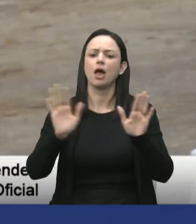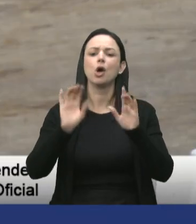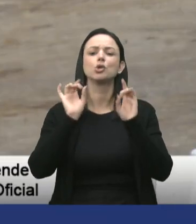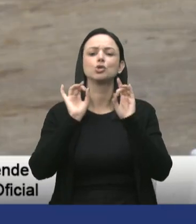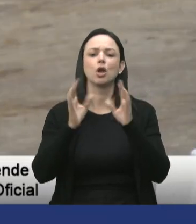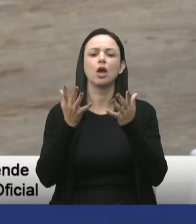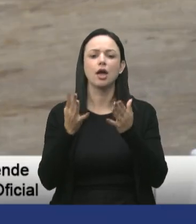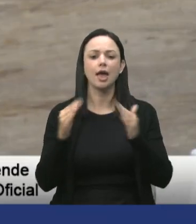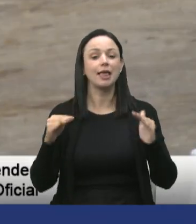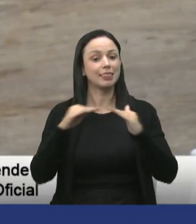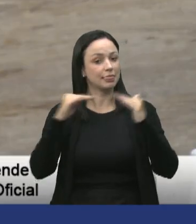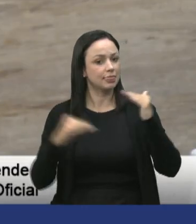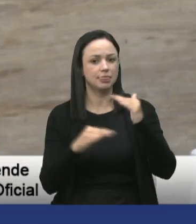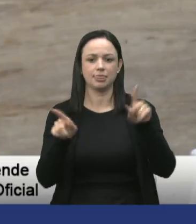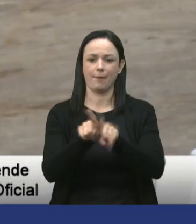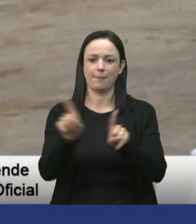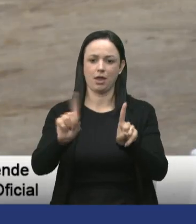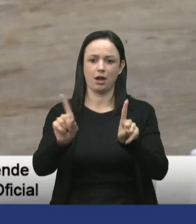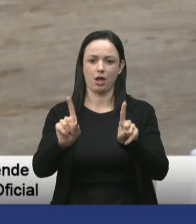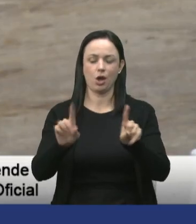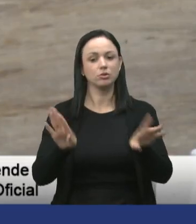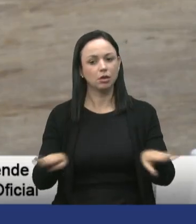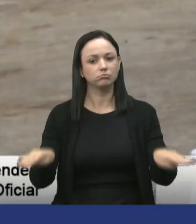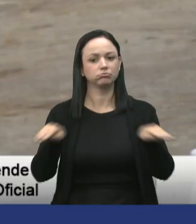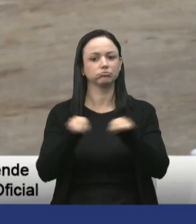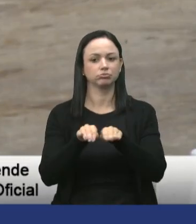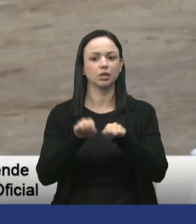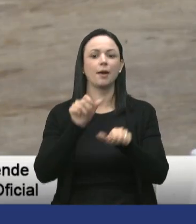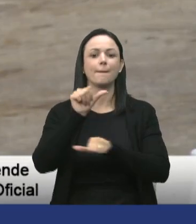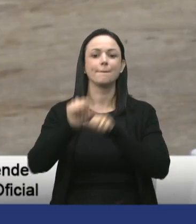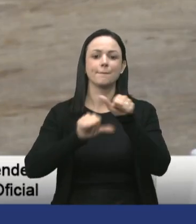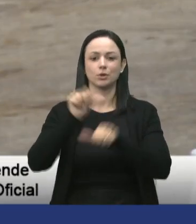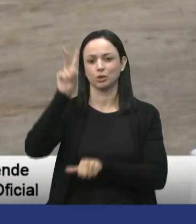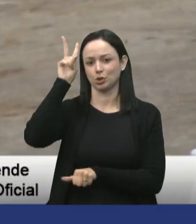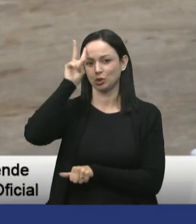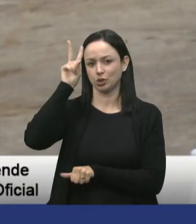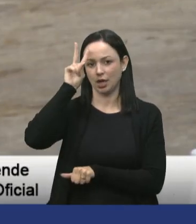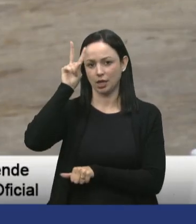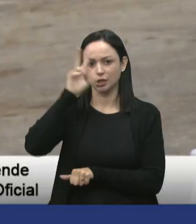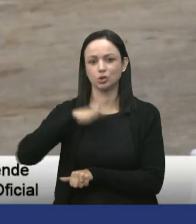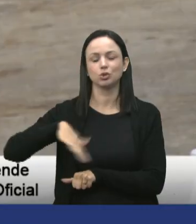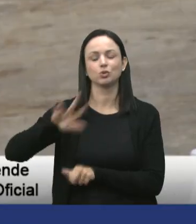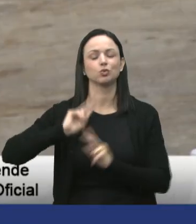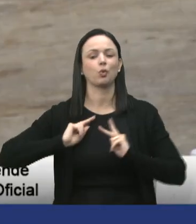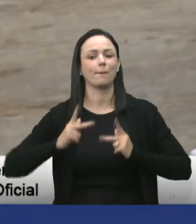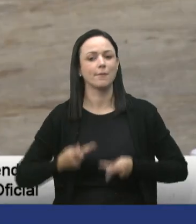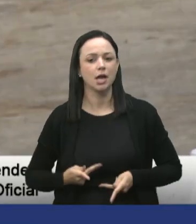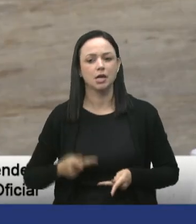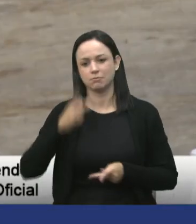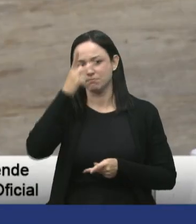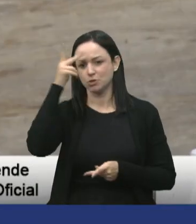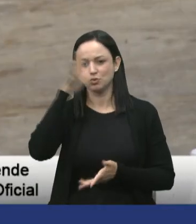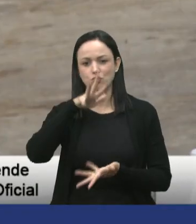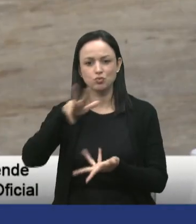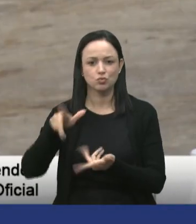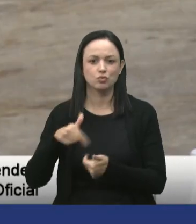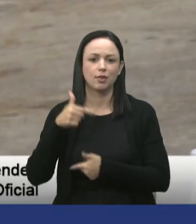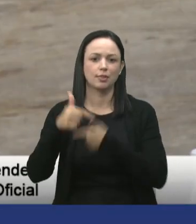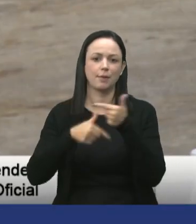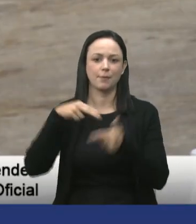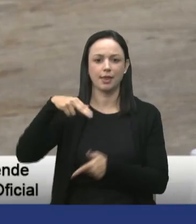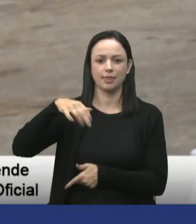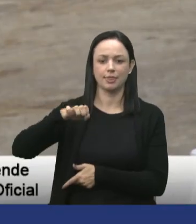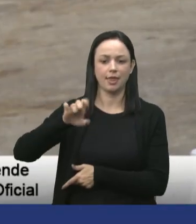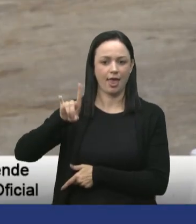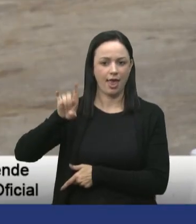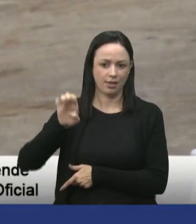fique abaixo, né? Nós conseguimos mudar a história da humanidade através dos trabalhos de NIED Guidon, né?